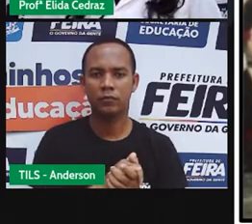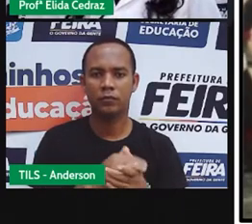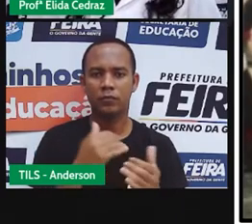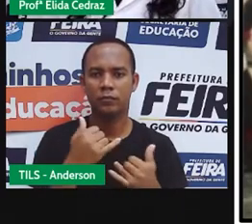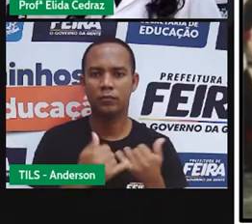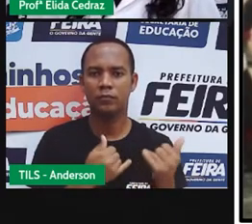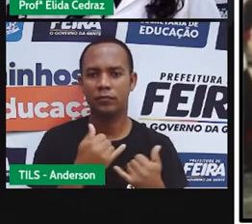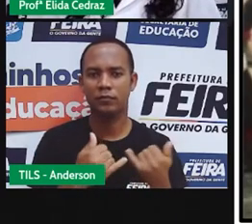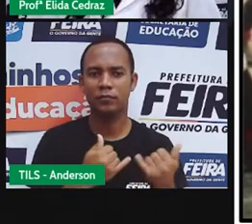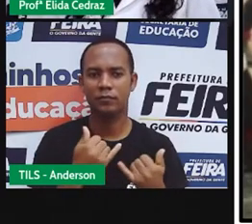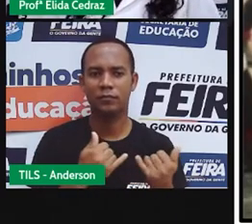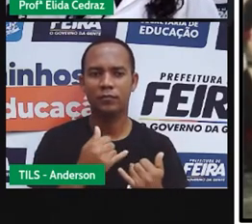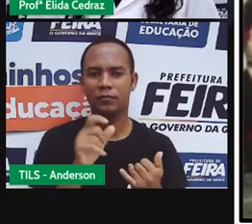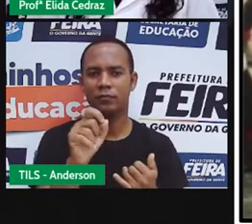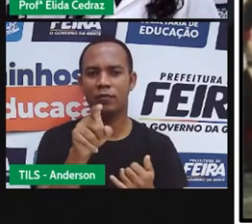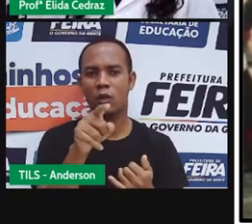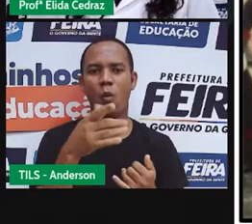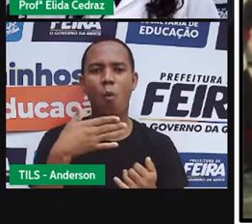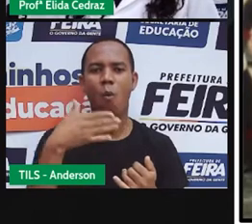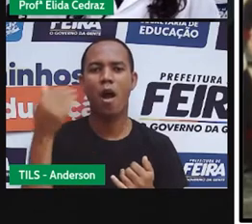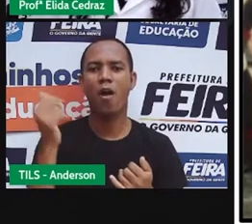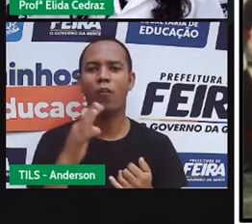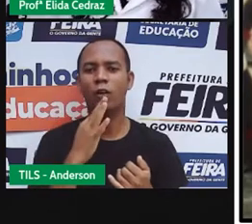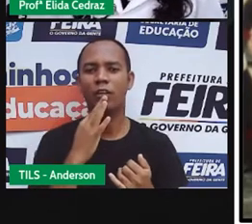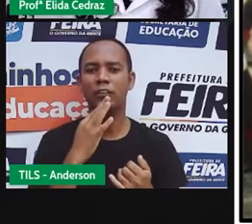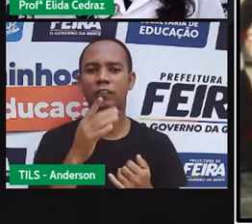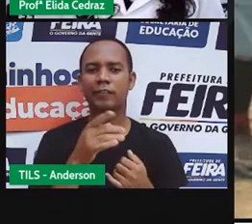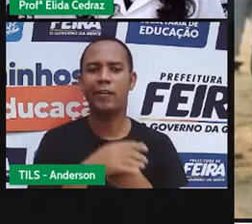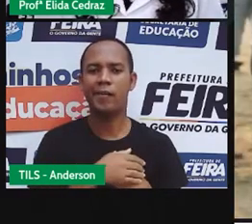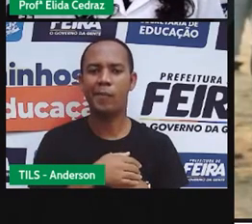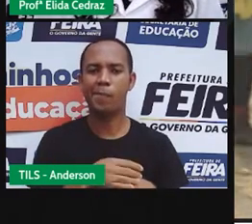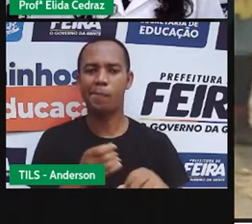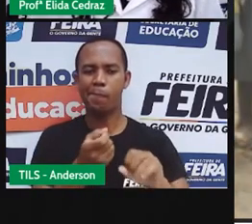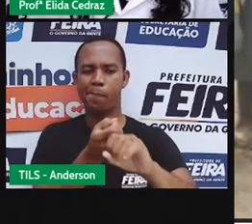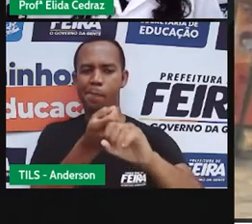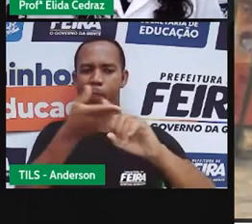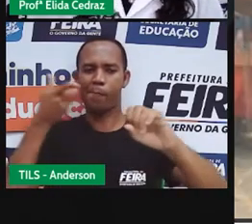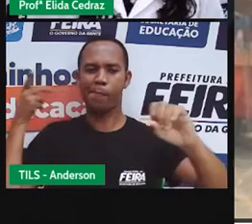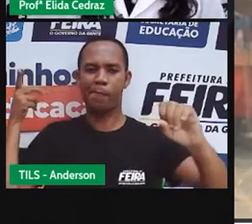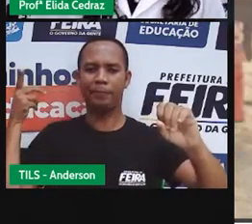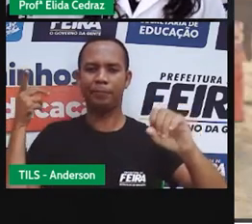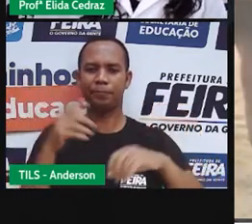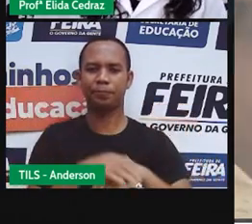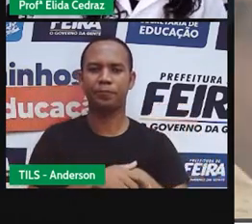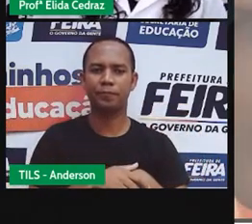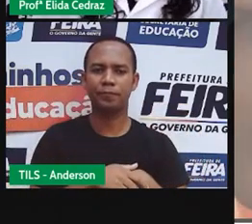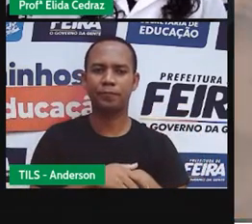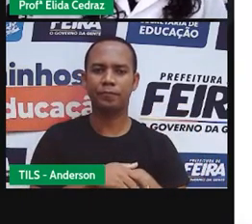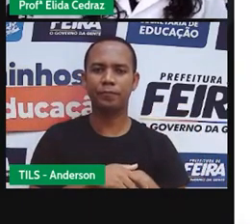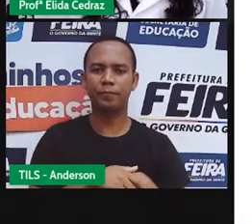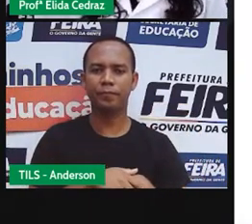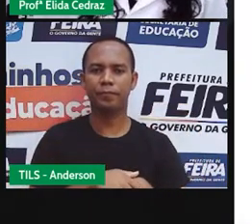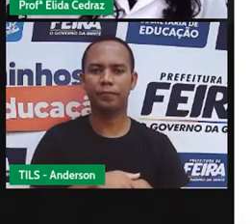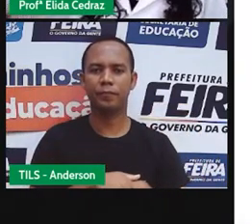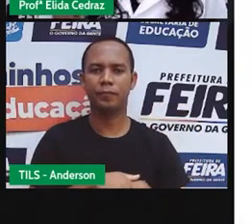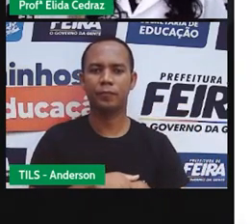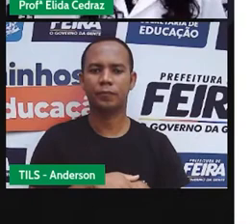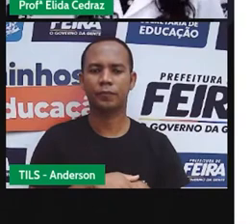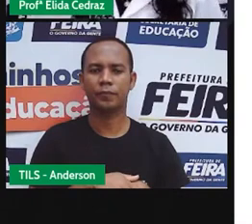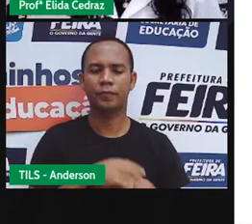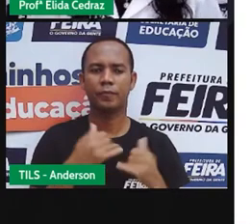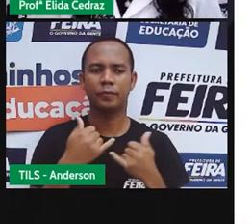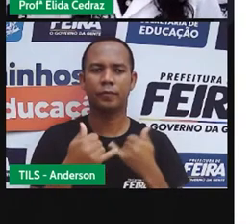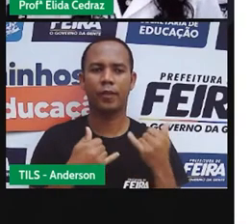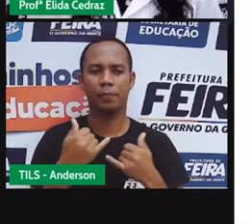Que brincadeira é essa? Quem adivinha? Muito bem! Arco e flecha. É